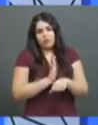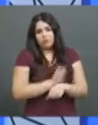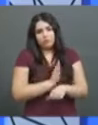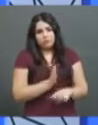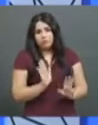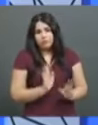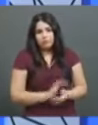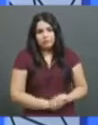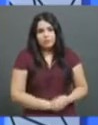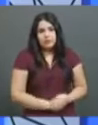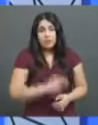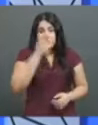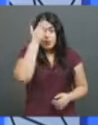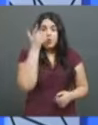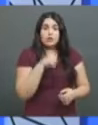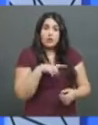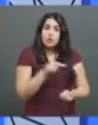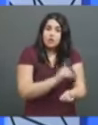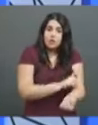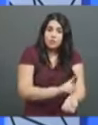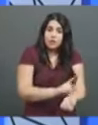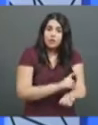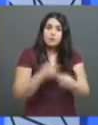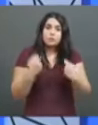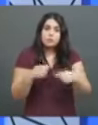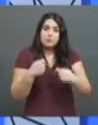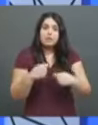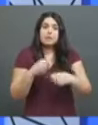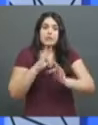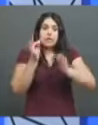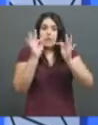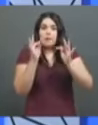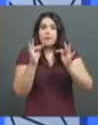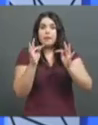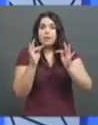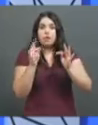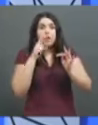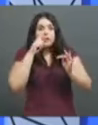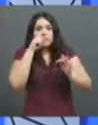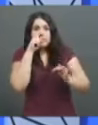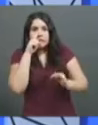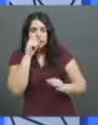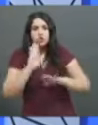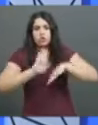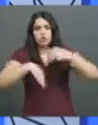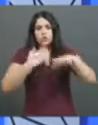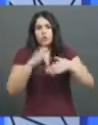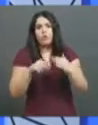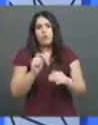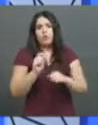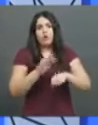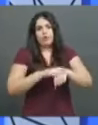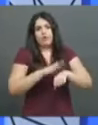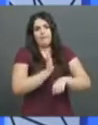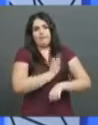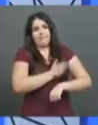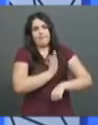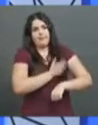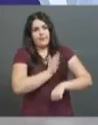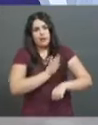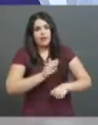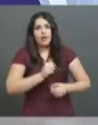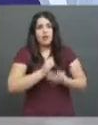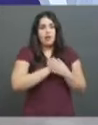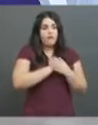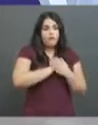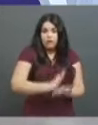O indivíduo que tem diabetes, ele tem que ser tratado como um indivíduo de risco alto, sofrer infarto, doenças cardiocirculatórias